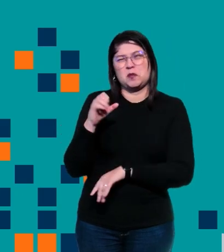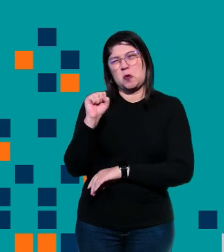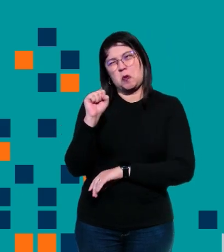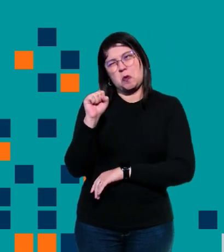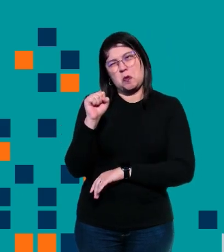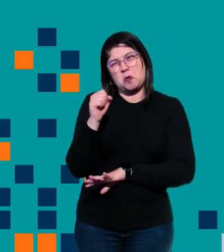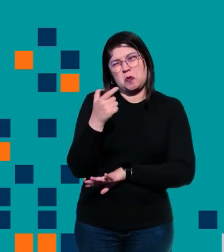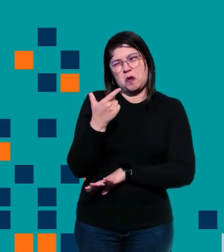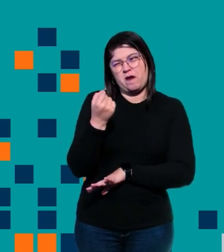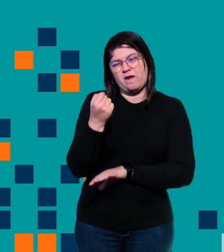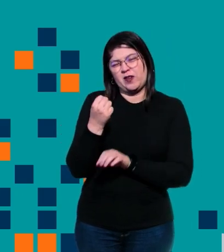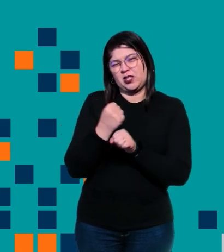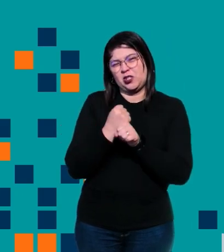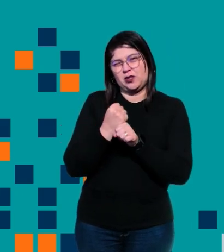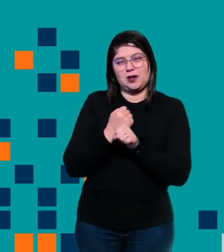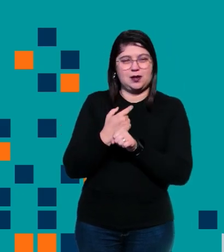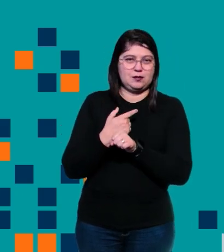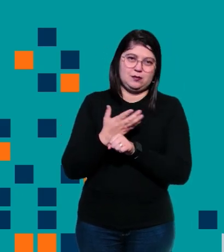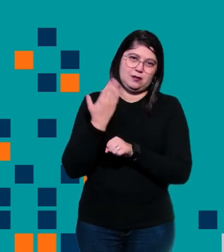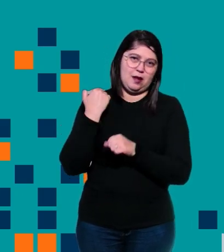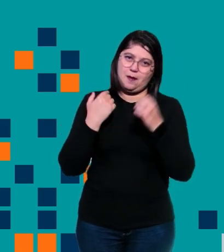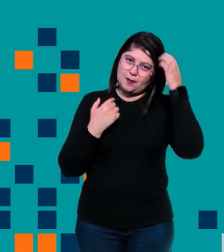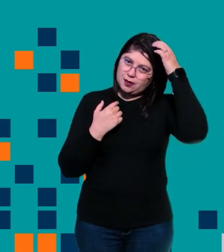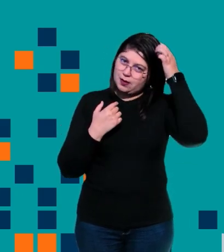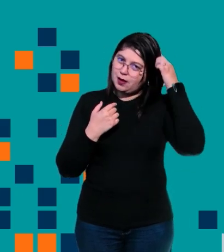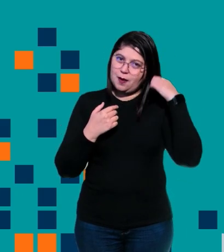atrás, eu não tinha cabelo branco.